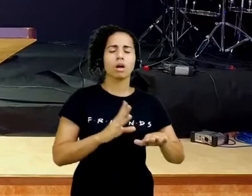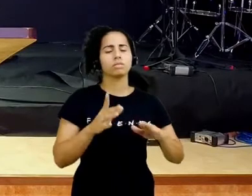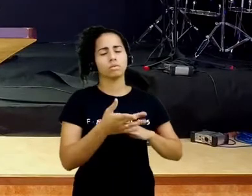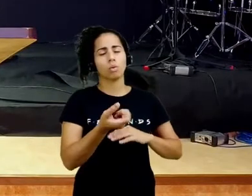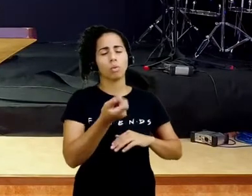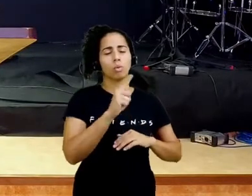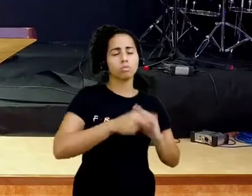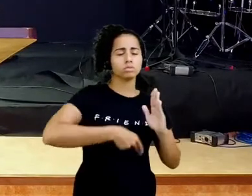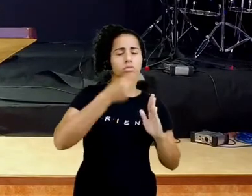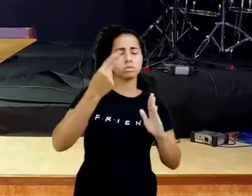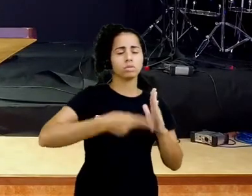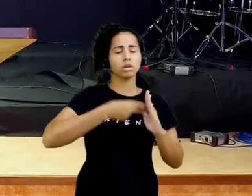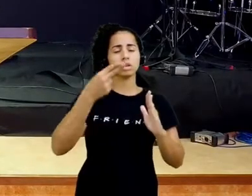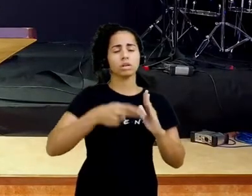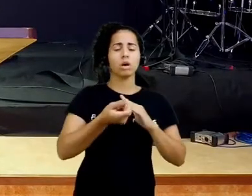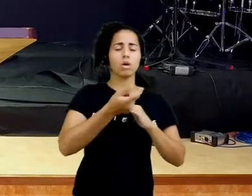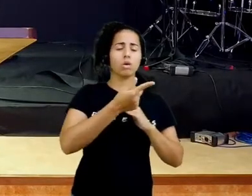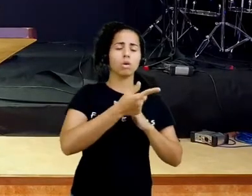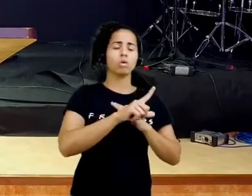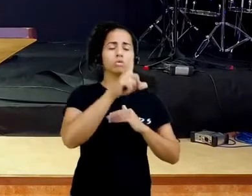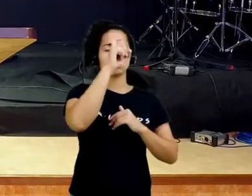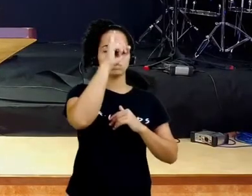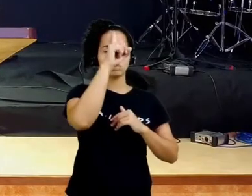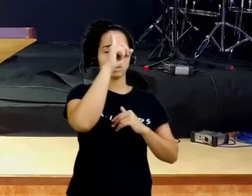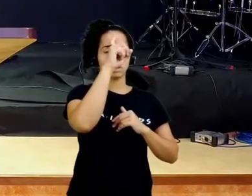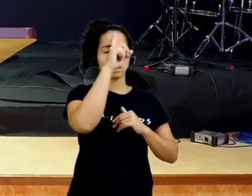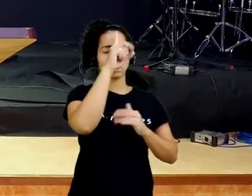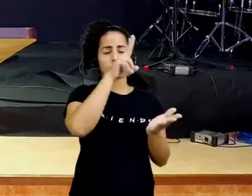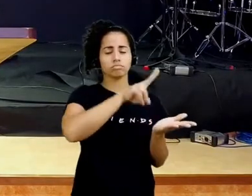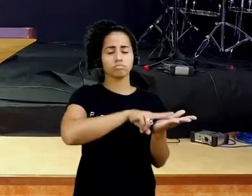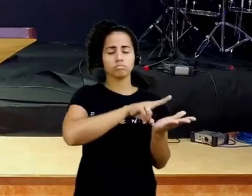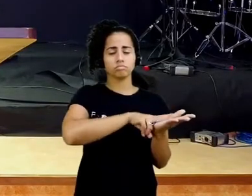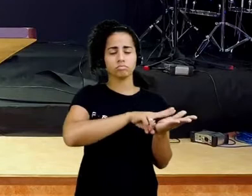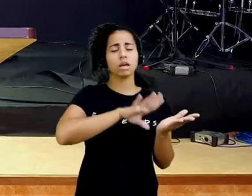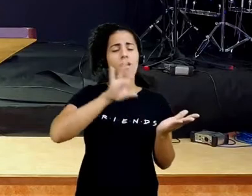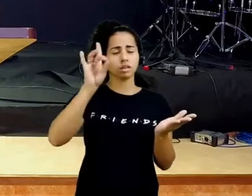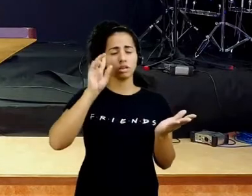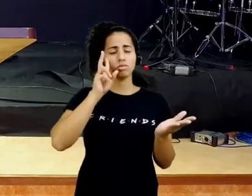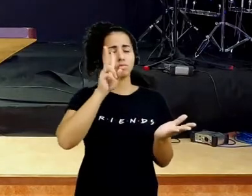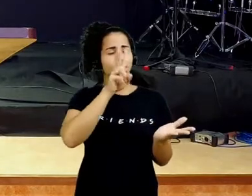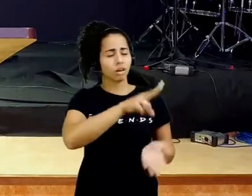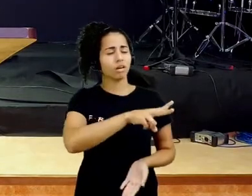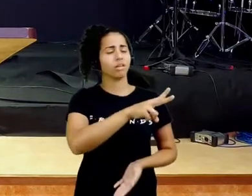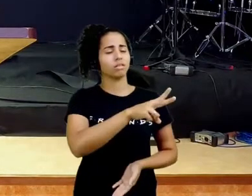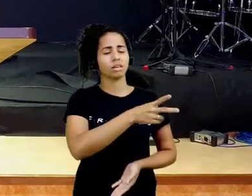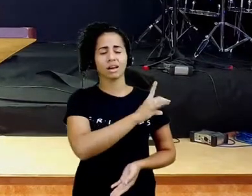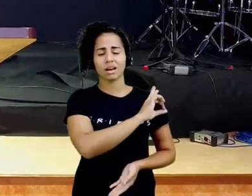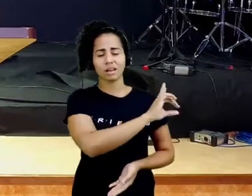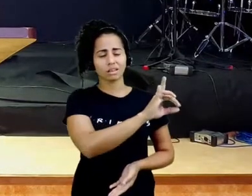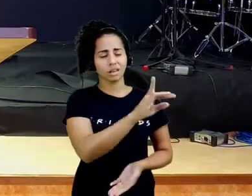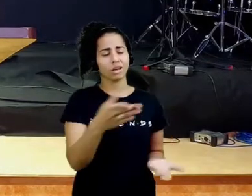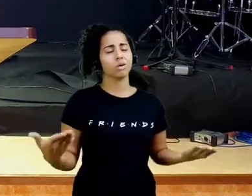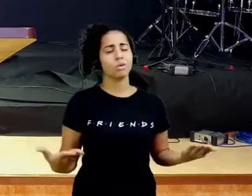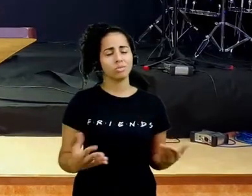cirurgiados, uns estão em casas, outros estão nos hospitais internados. Meu Deus, assiste com cada um deles nesse momento, nesse